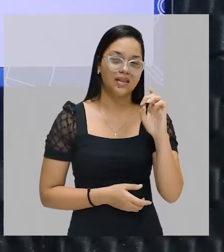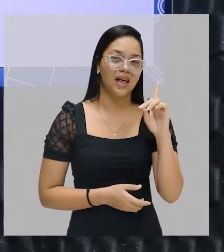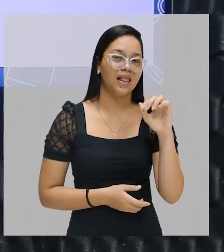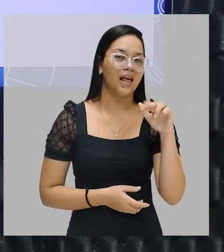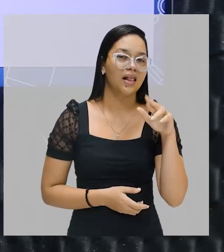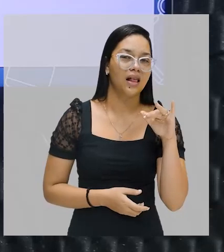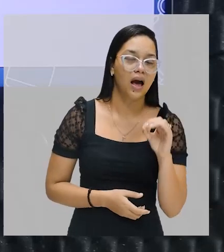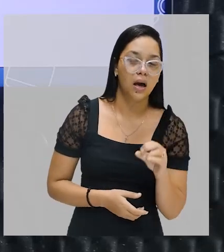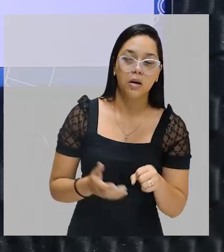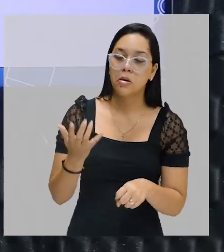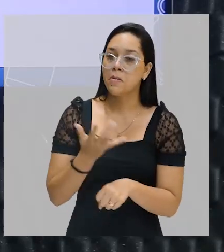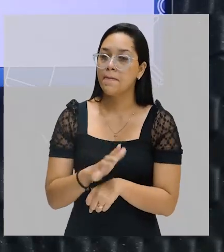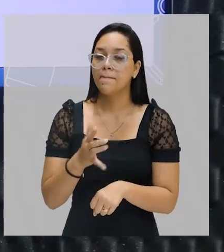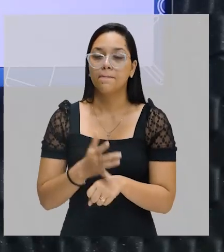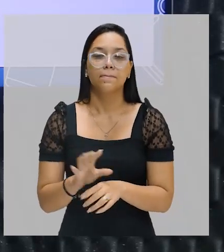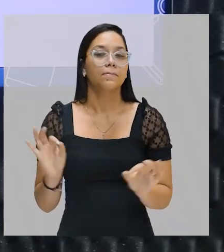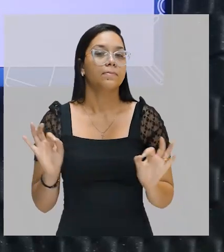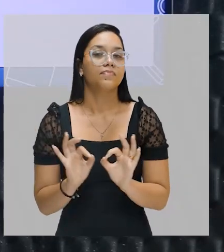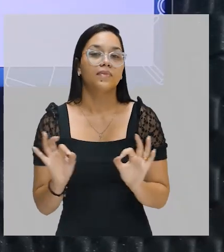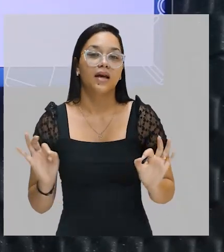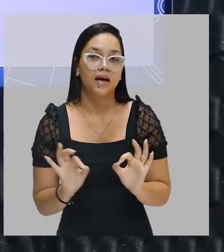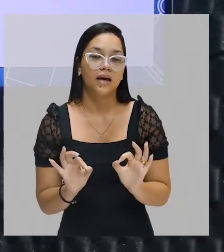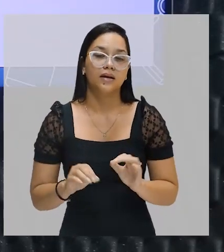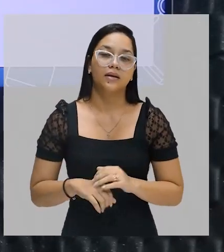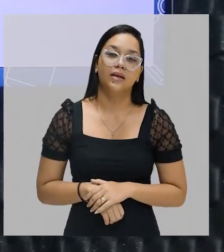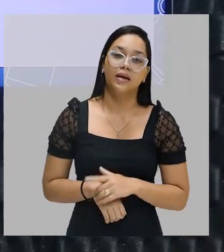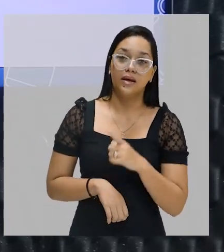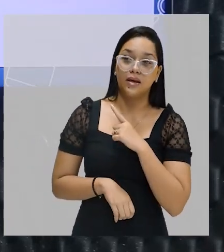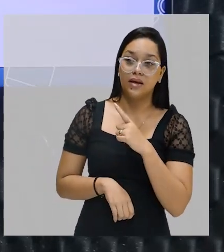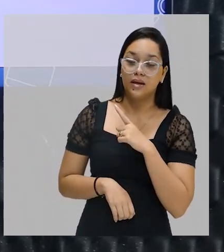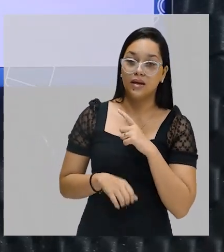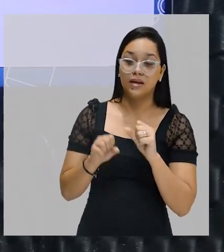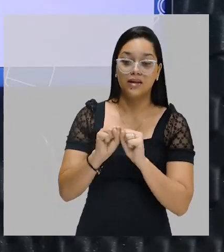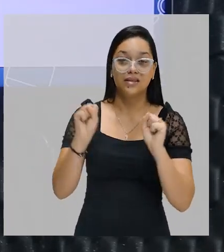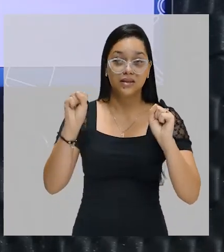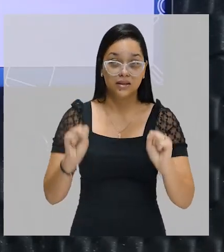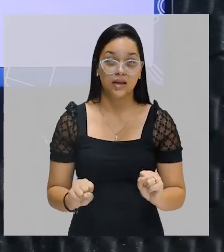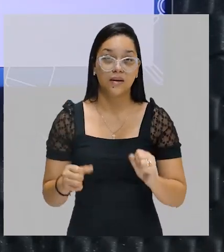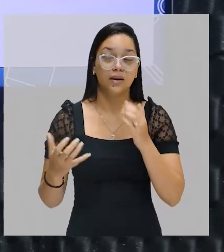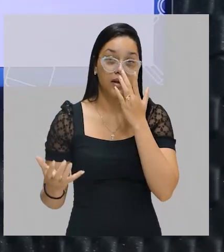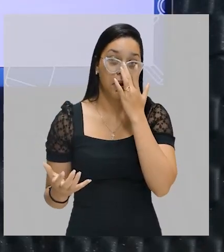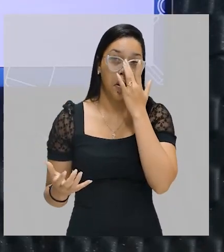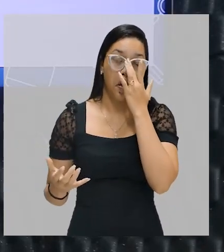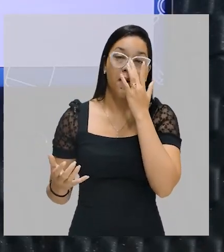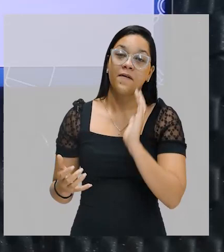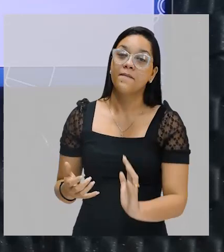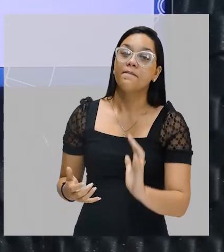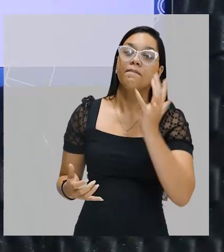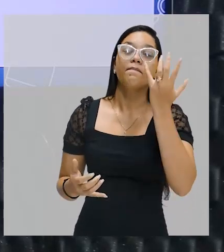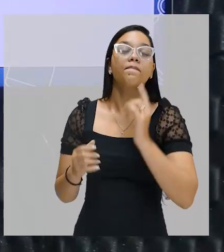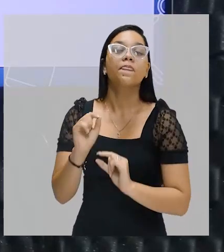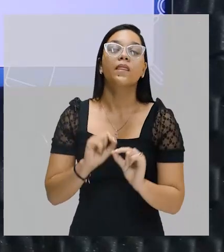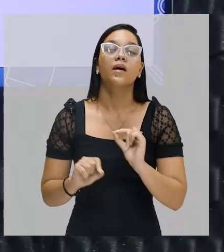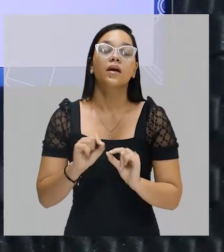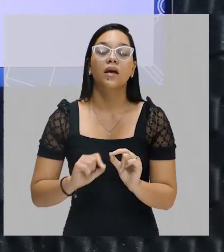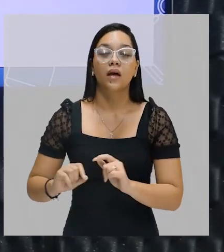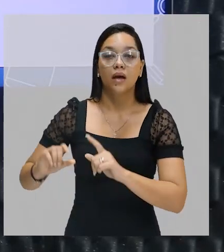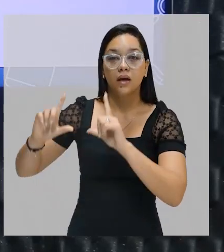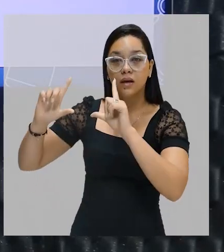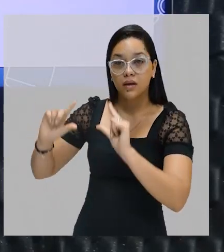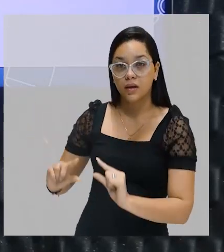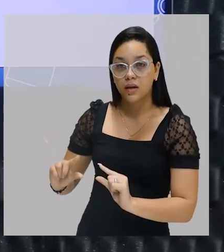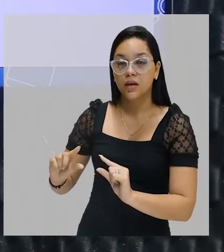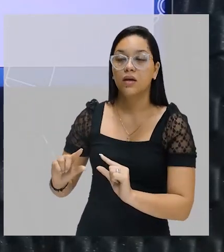não execute tantos movimentos desse sistema musculoesquelético. E assim acontecendo o quê? Reduzindo o